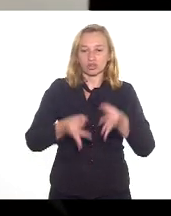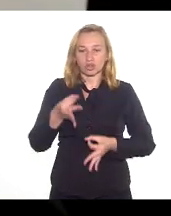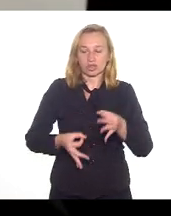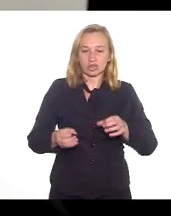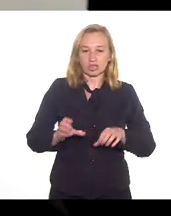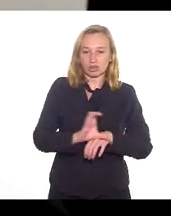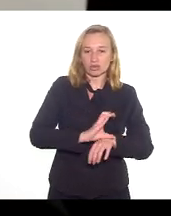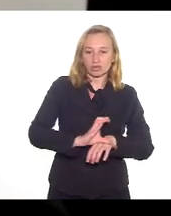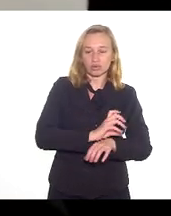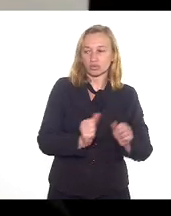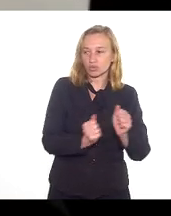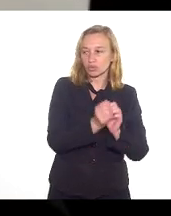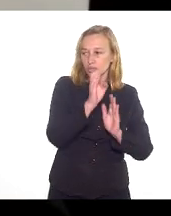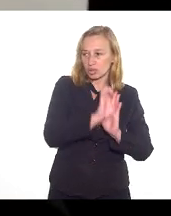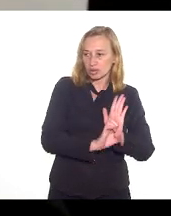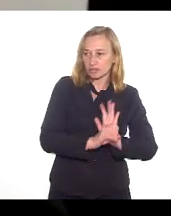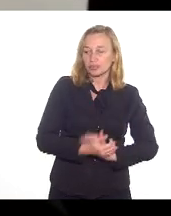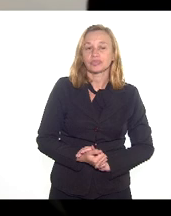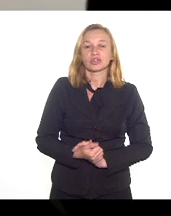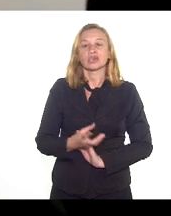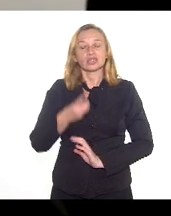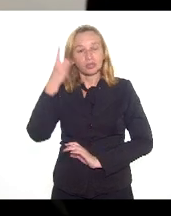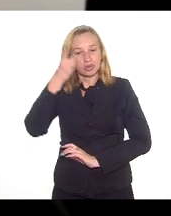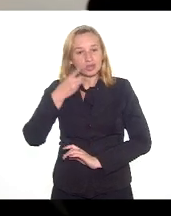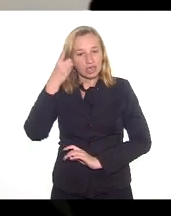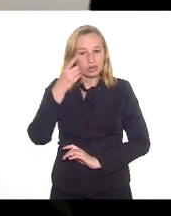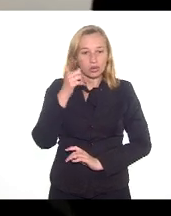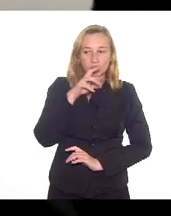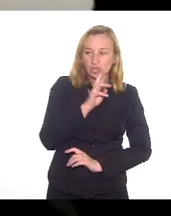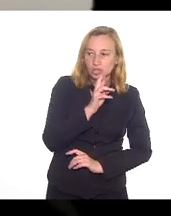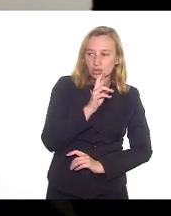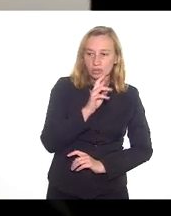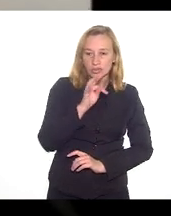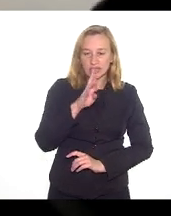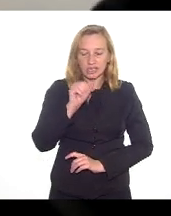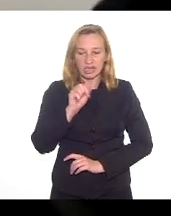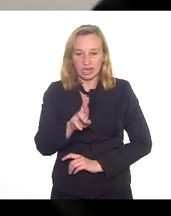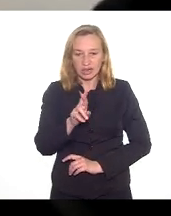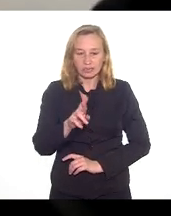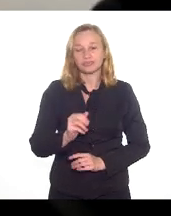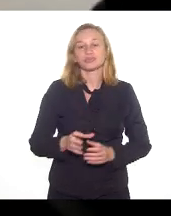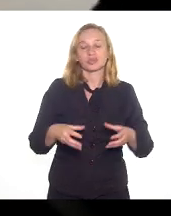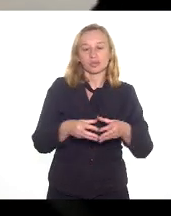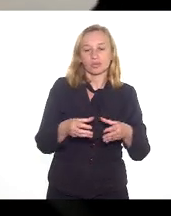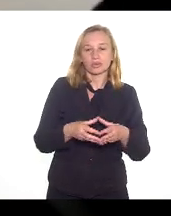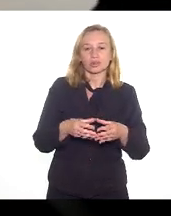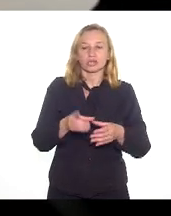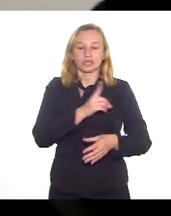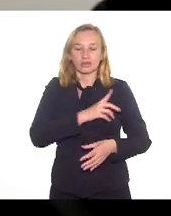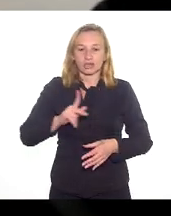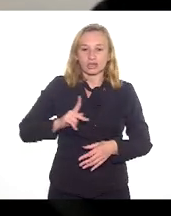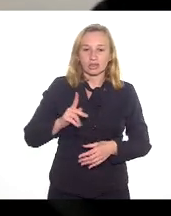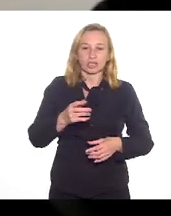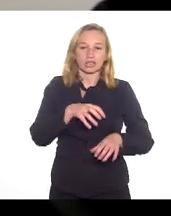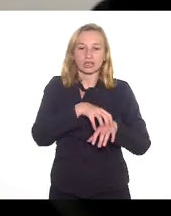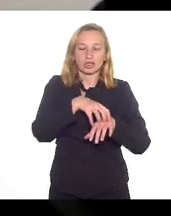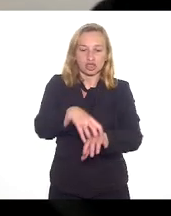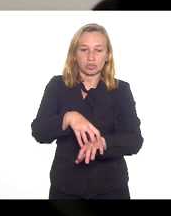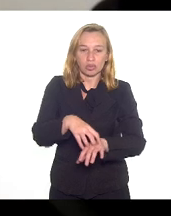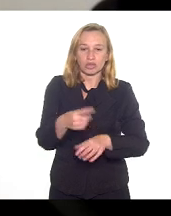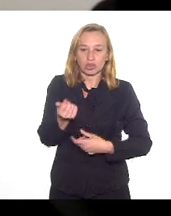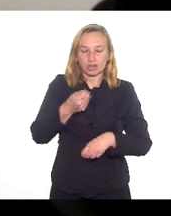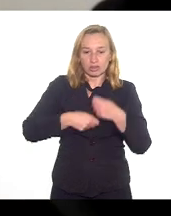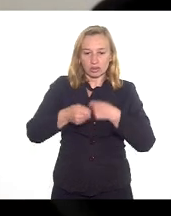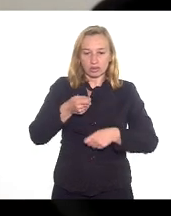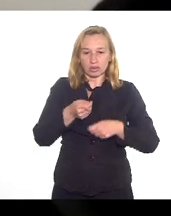com emendas. Relator deputado Rodrigo Barcelar. Pereno de pareceres das Comissões de Defesa Civil, Transporte, Economia, Indústria e Comércio, de